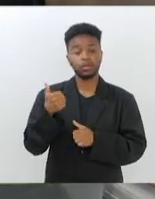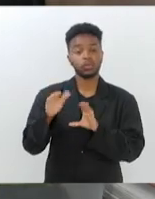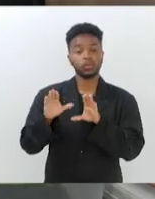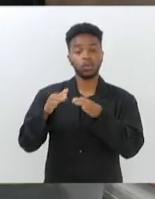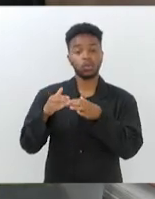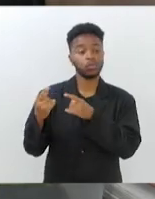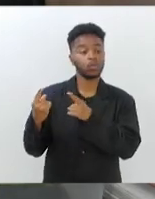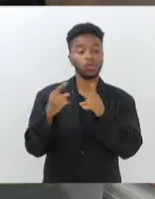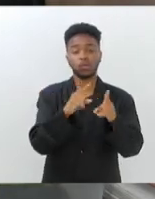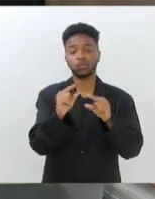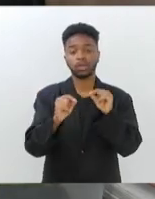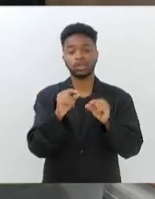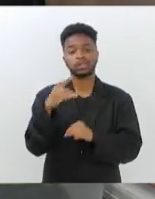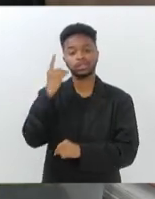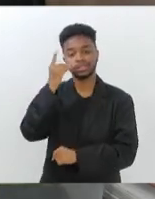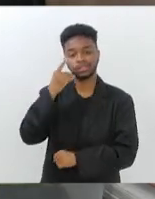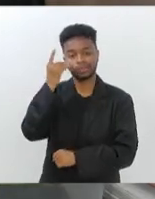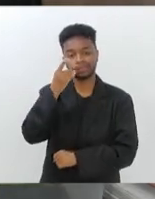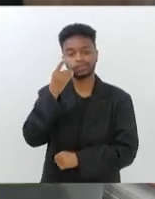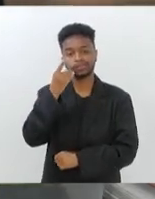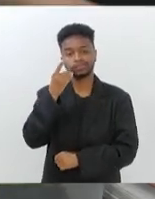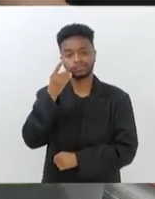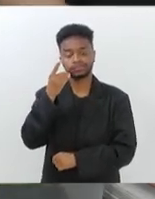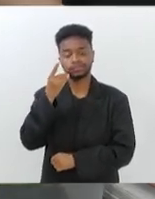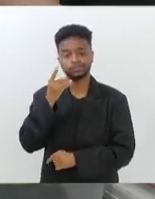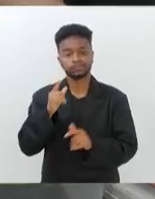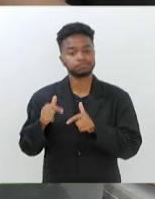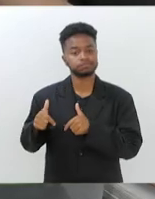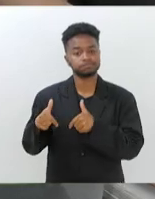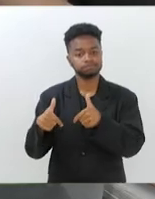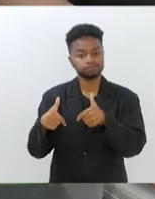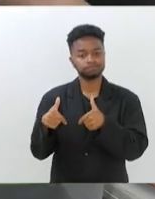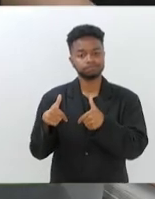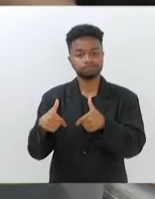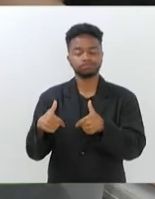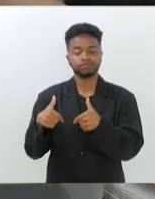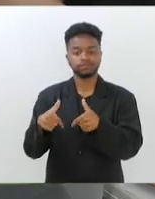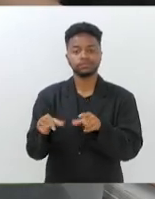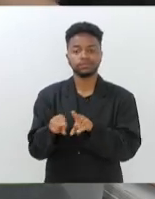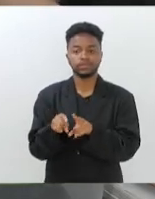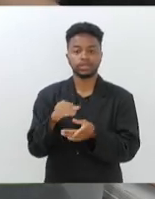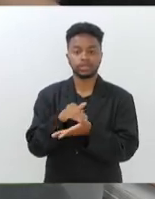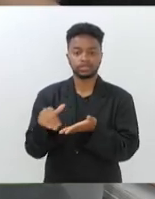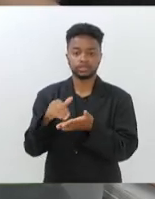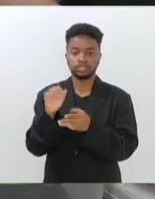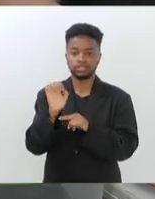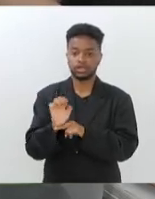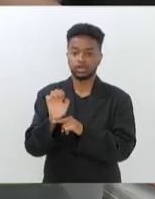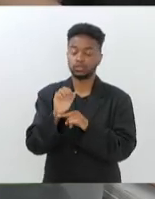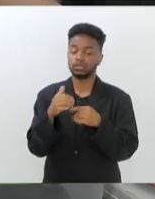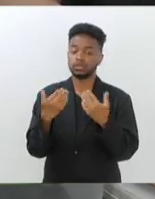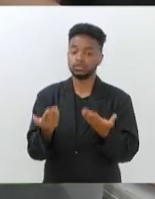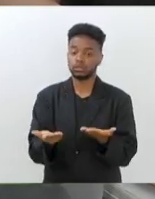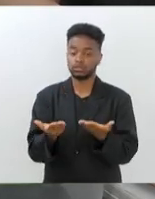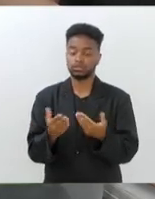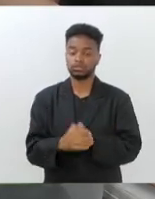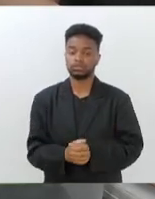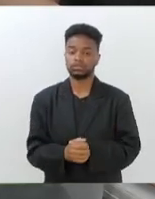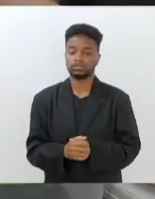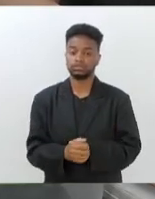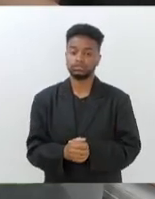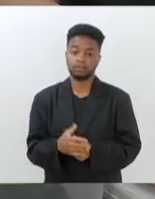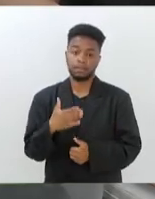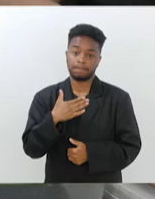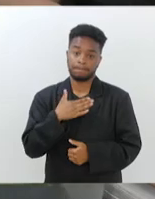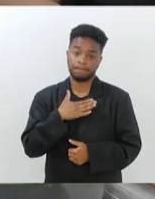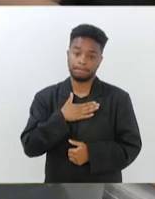combativos deputados que contestam até secretários de estado etc Então essa a